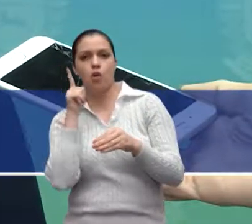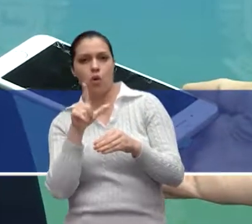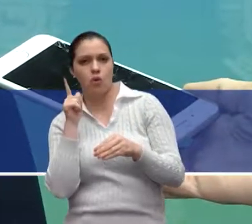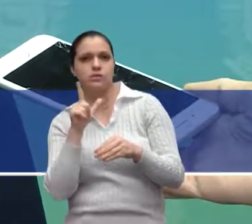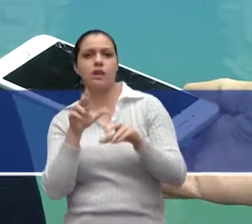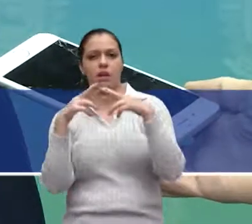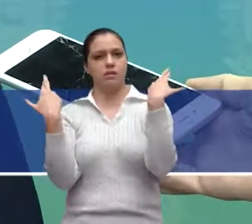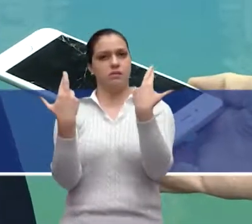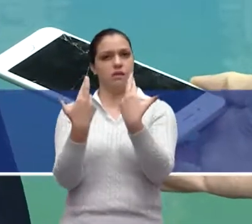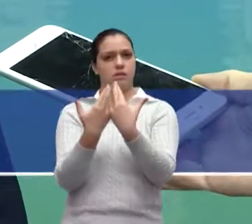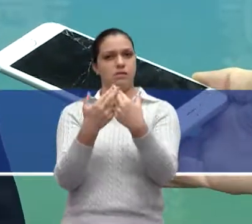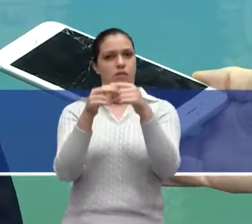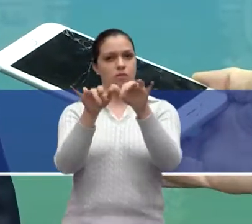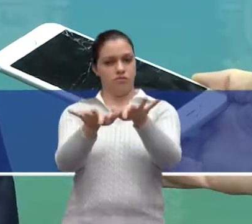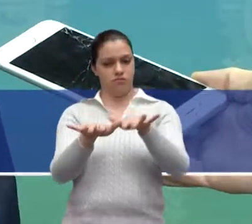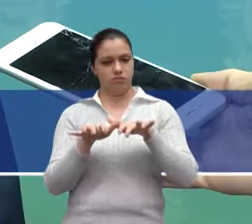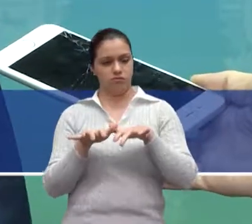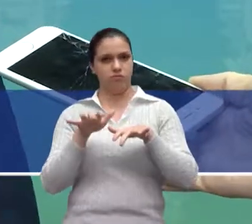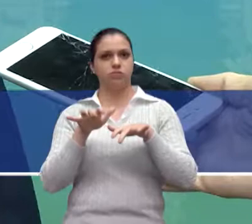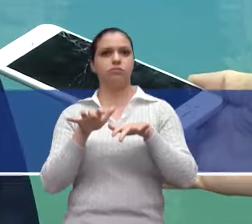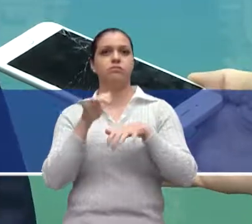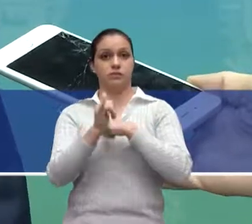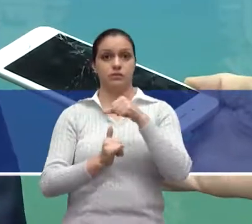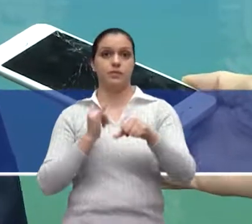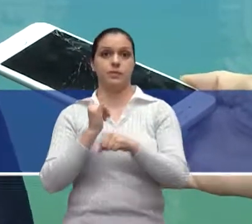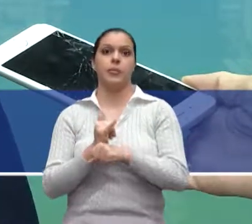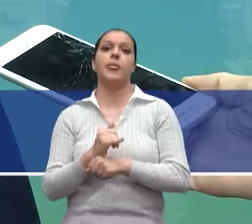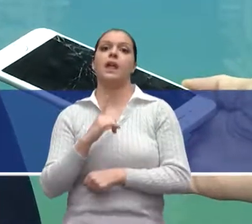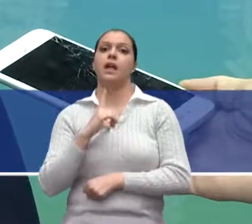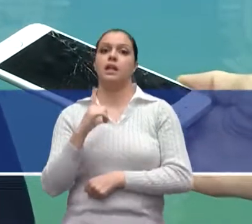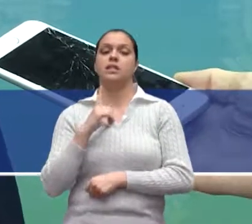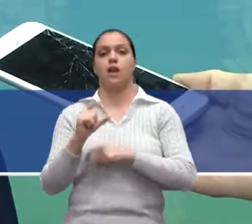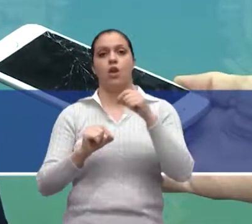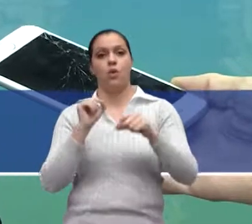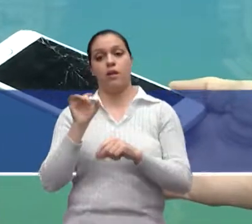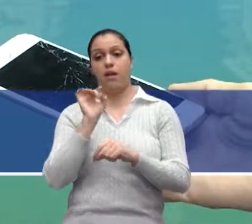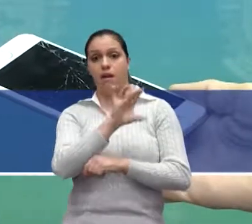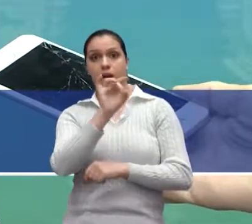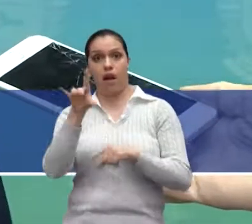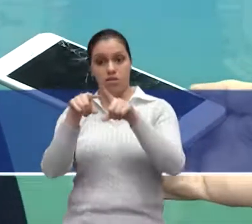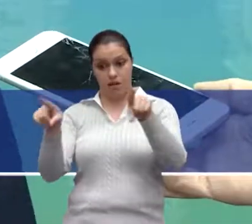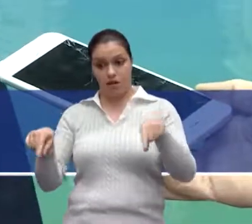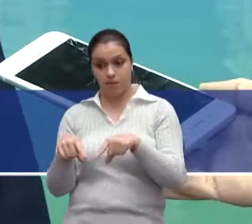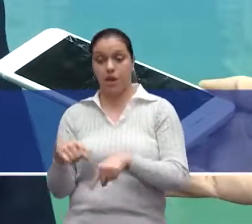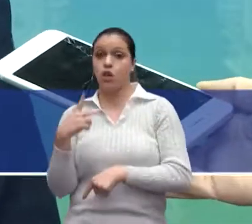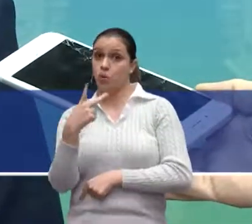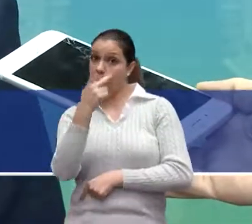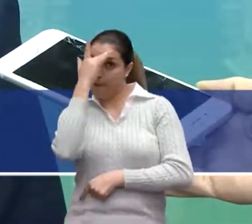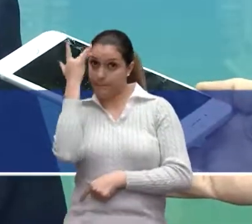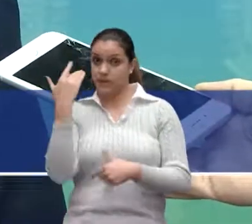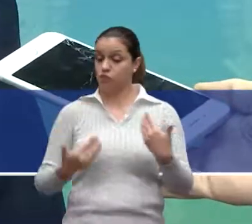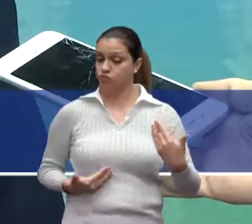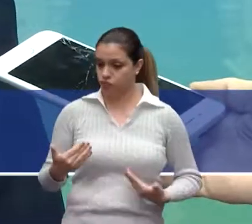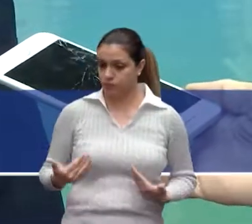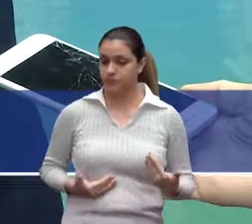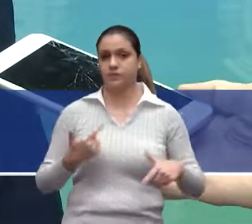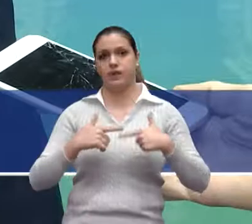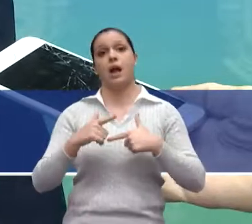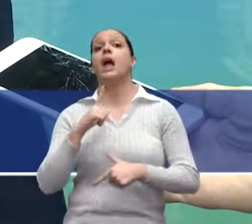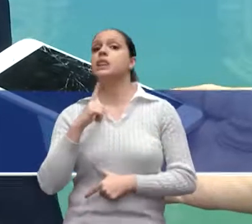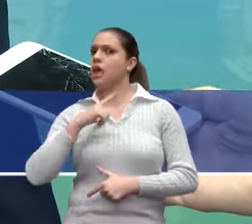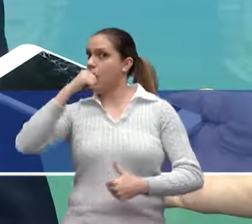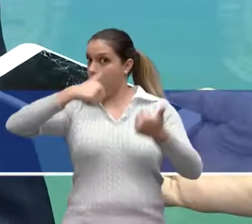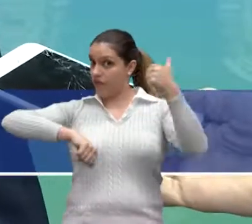online e agora, aos poucos, retornando às atividades da casa, com 2 funcionários por período em cada